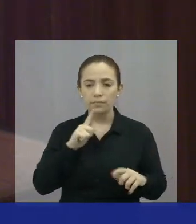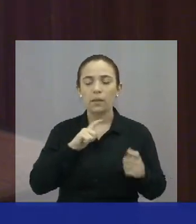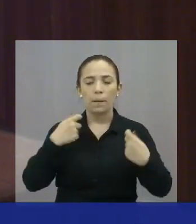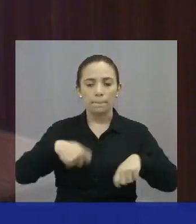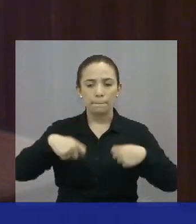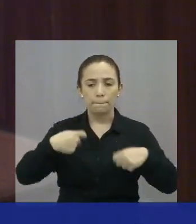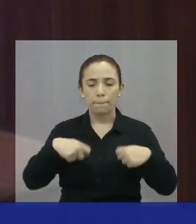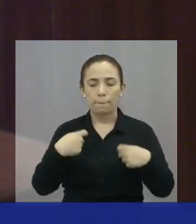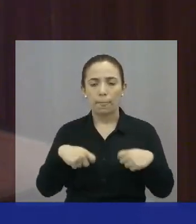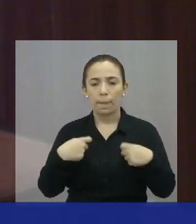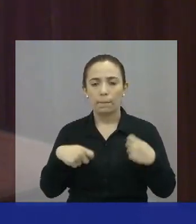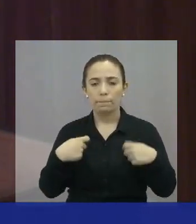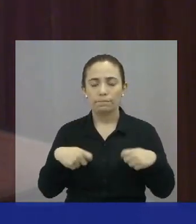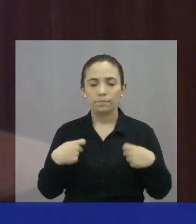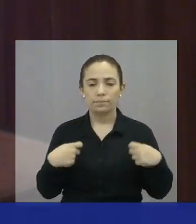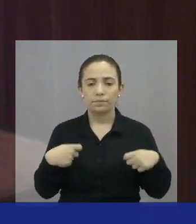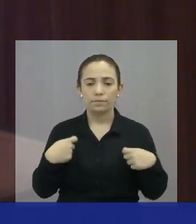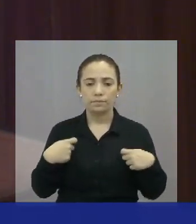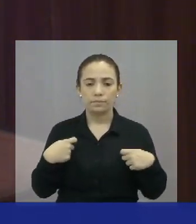o menor